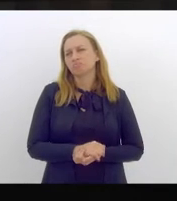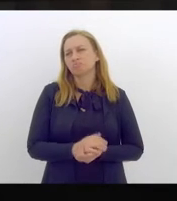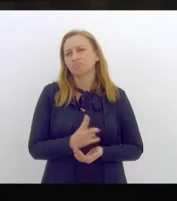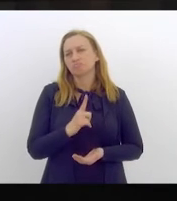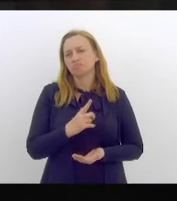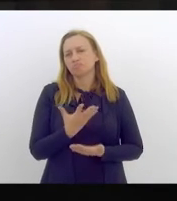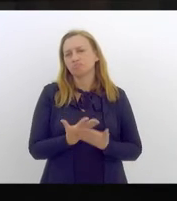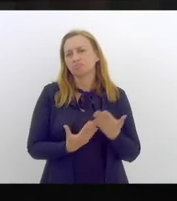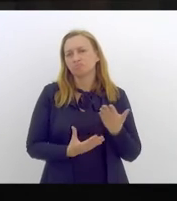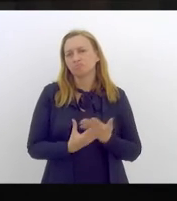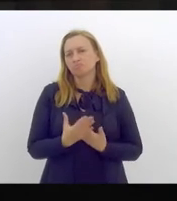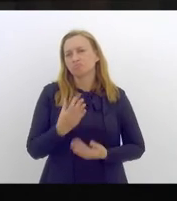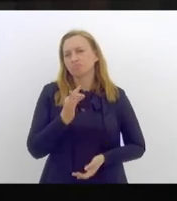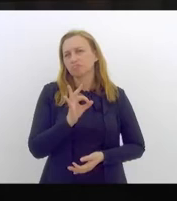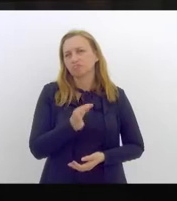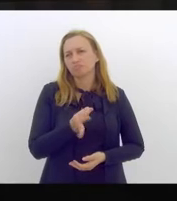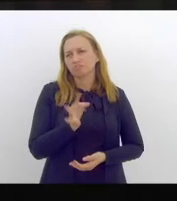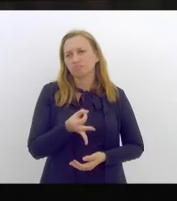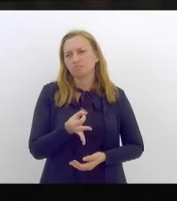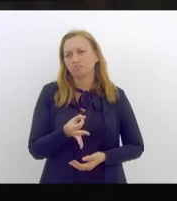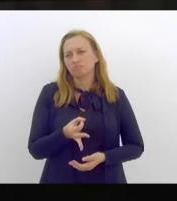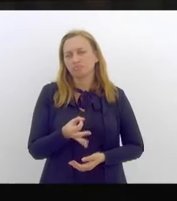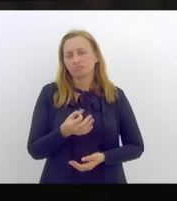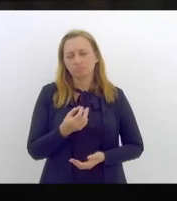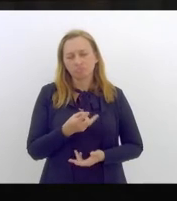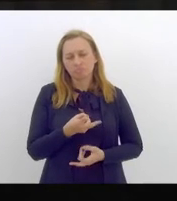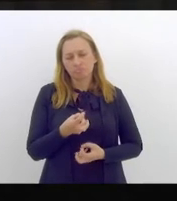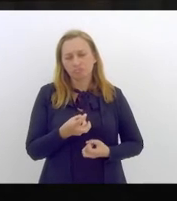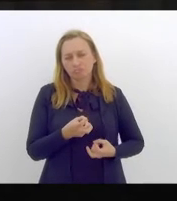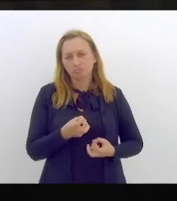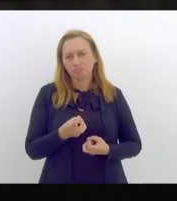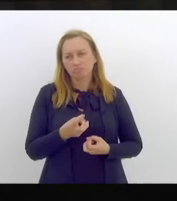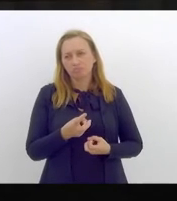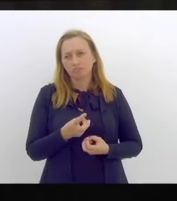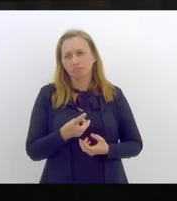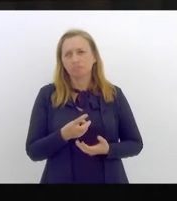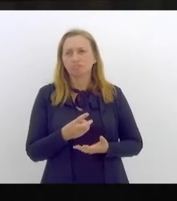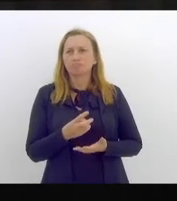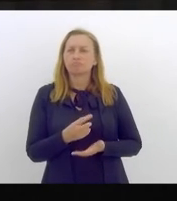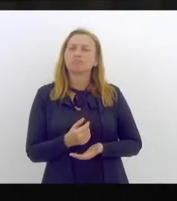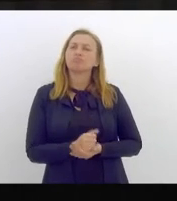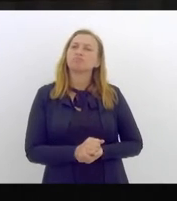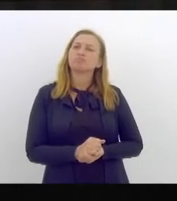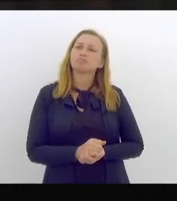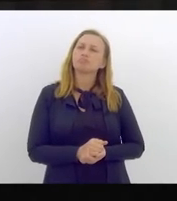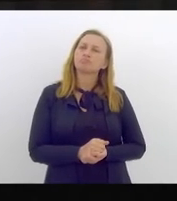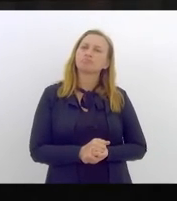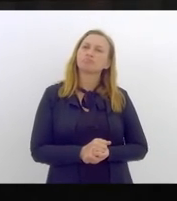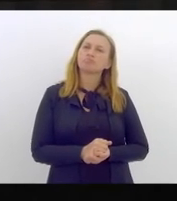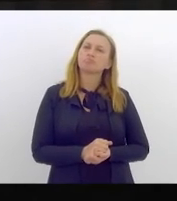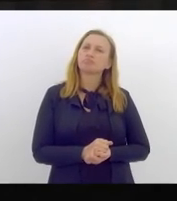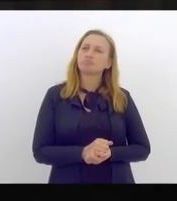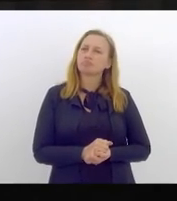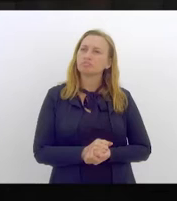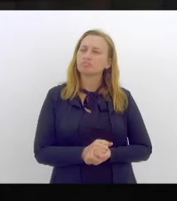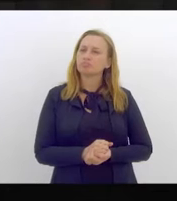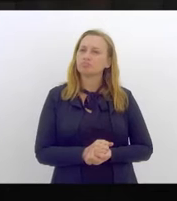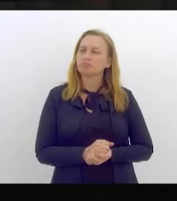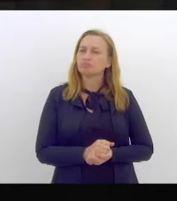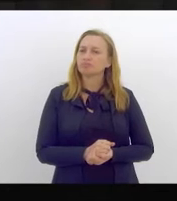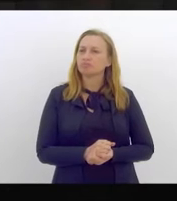mãos, exatamente para debruçar em cima dele. E,